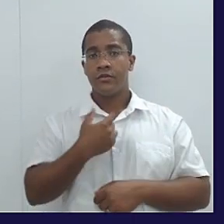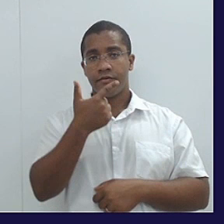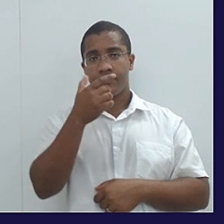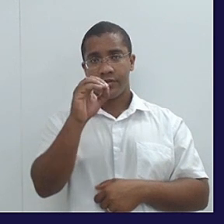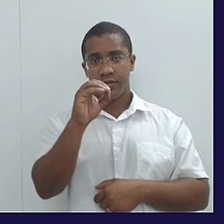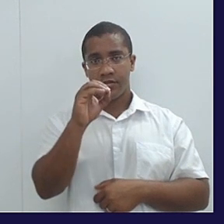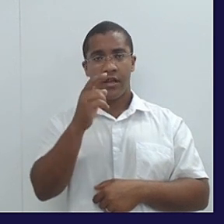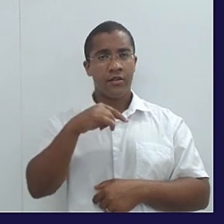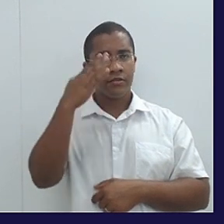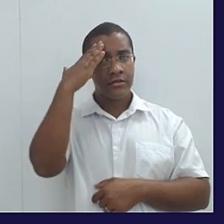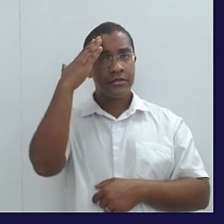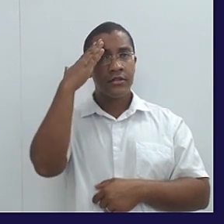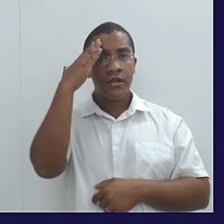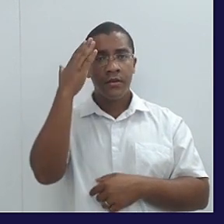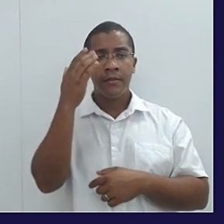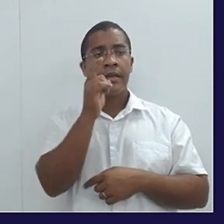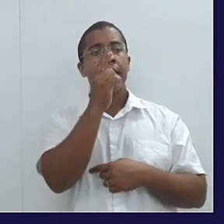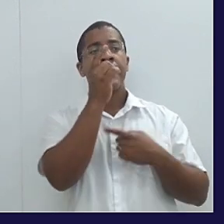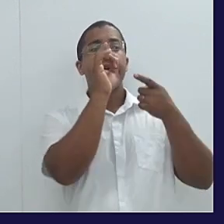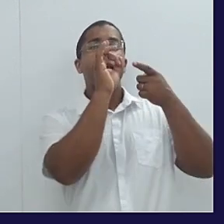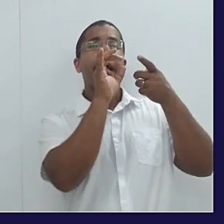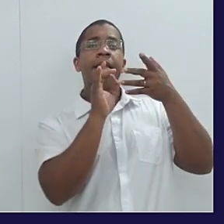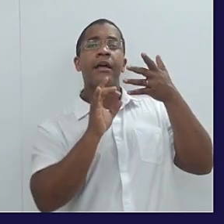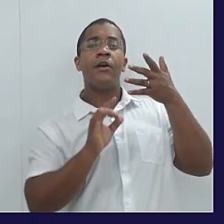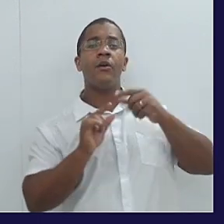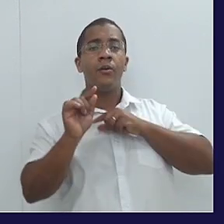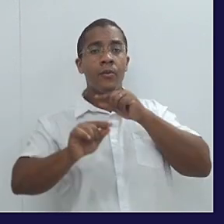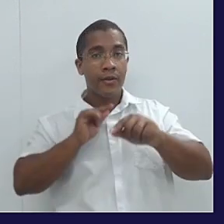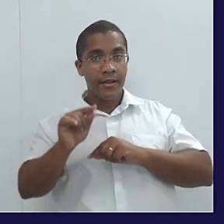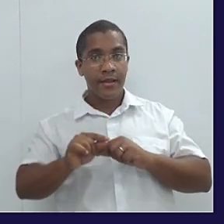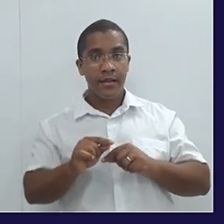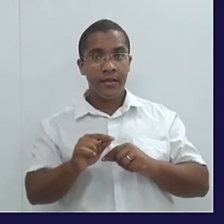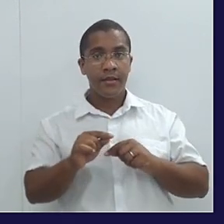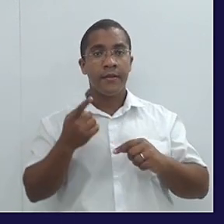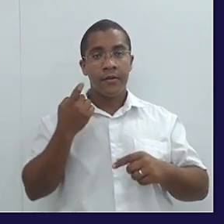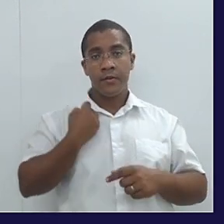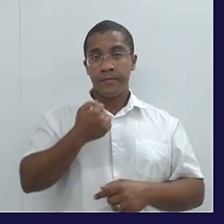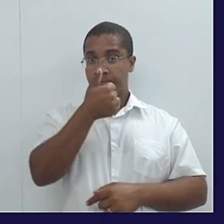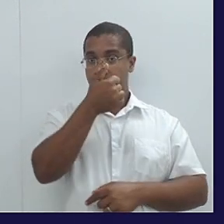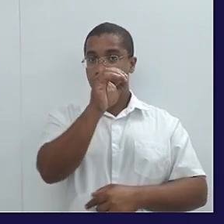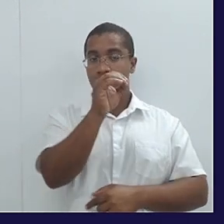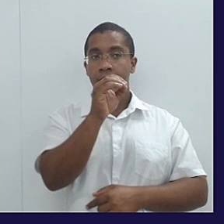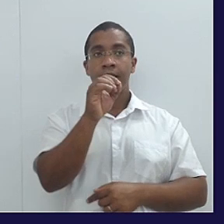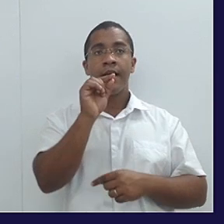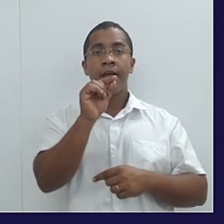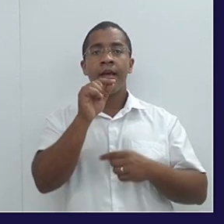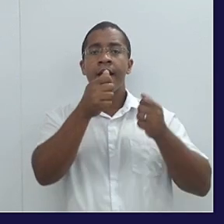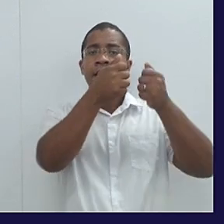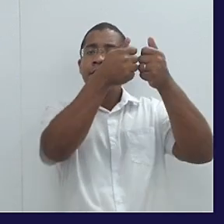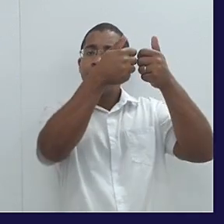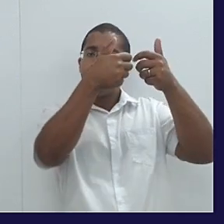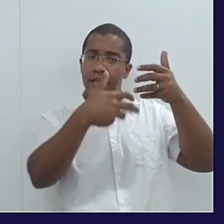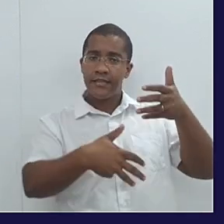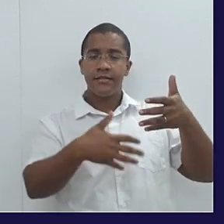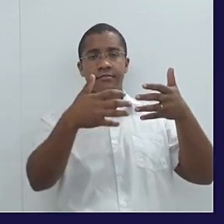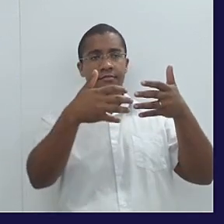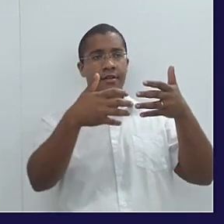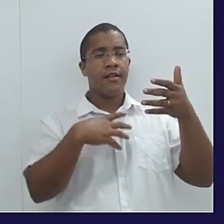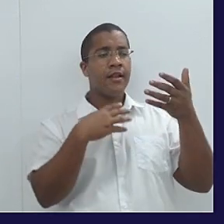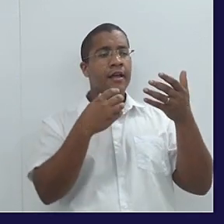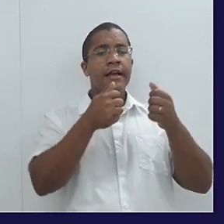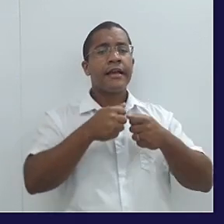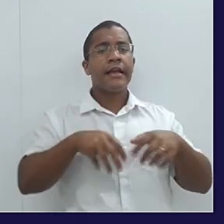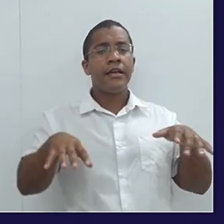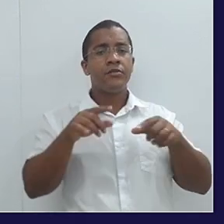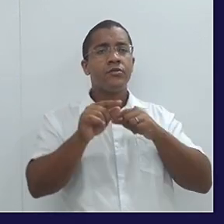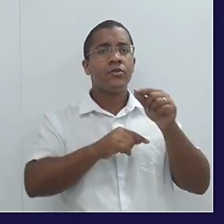número 20. E a gente vai saber o que cada um vai representar. No número 10, eu tenho uma descrição do